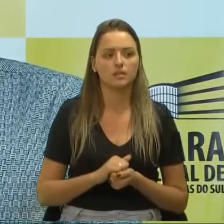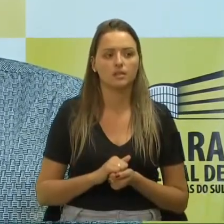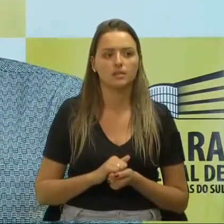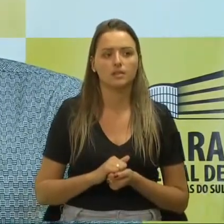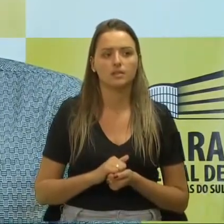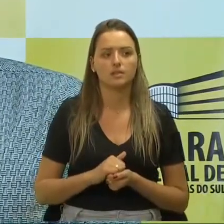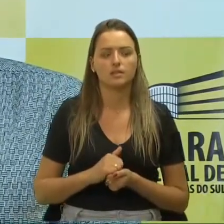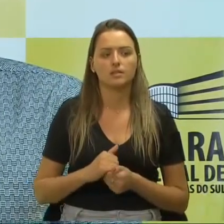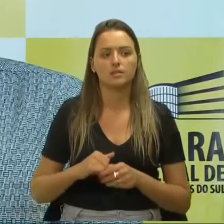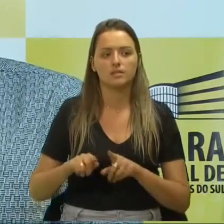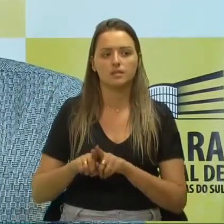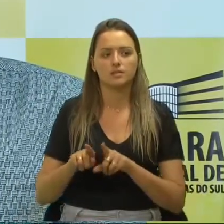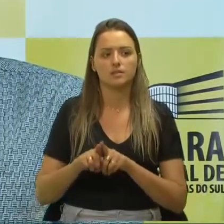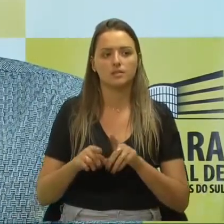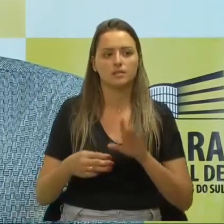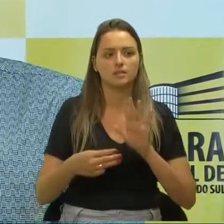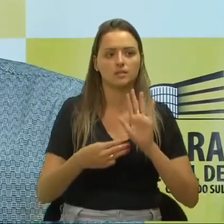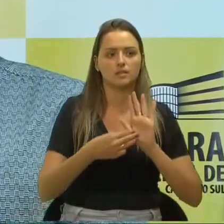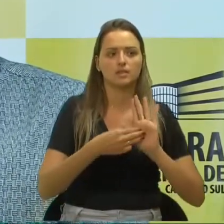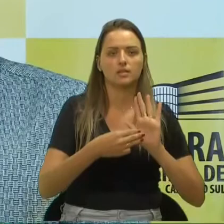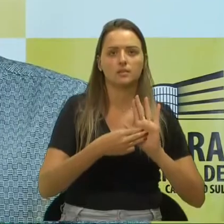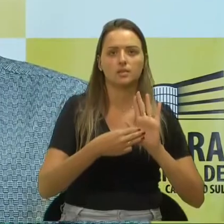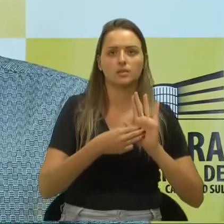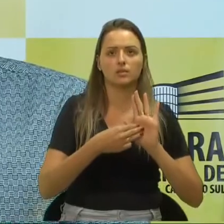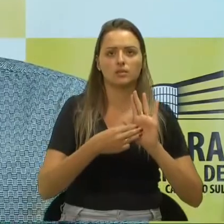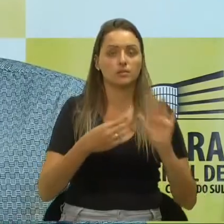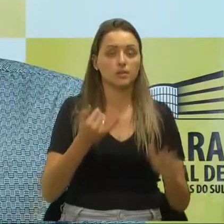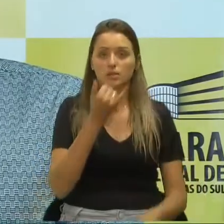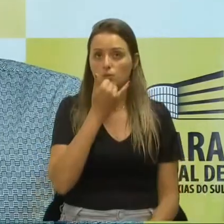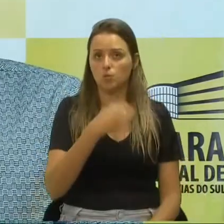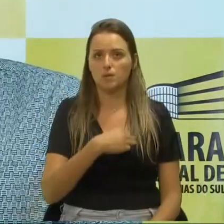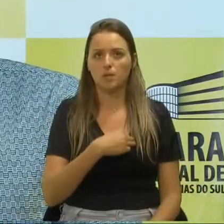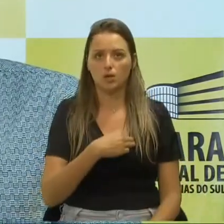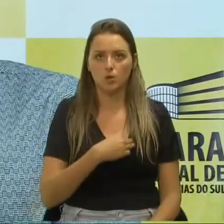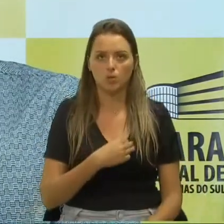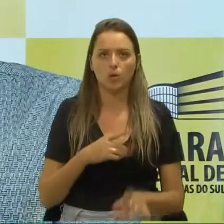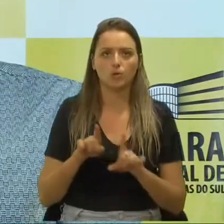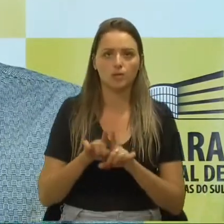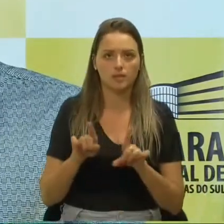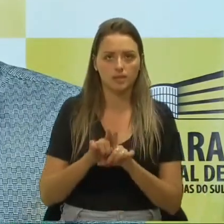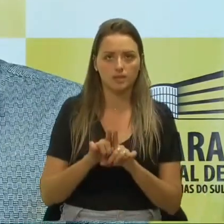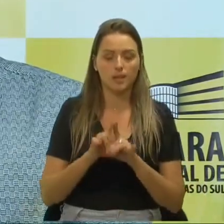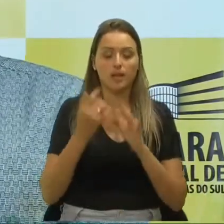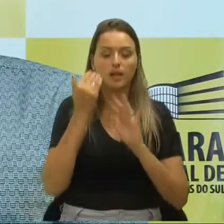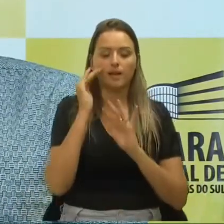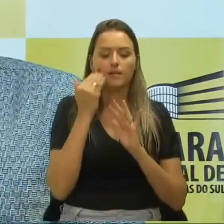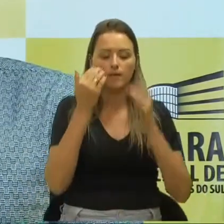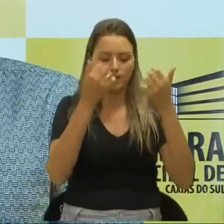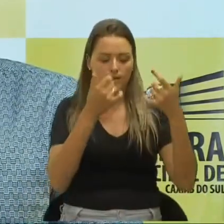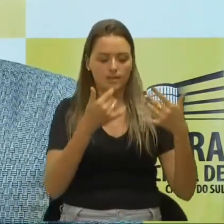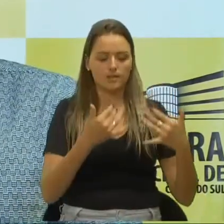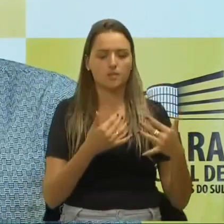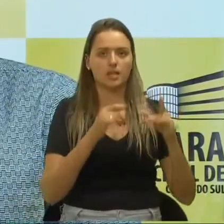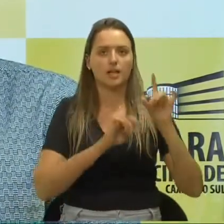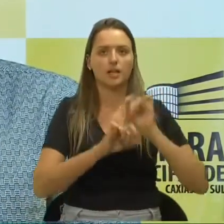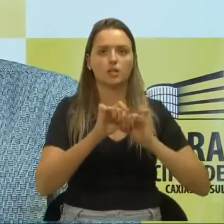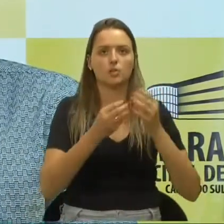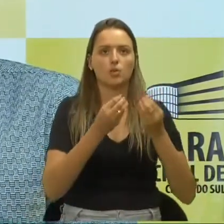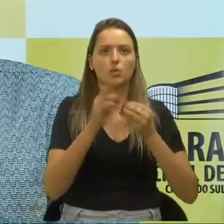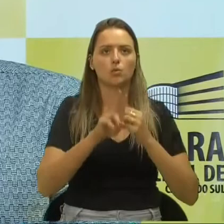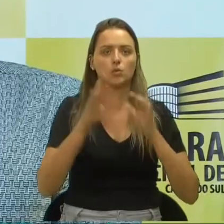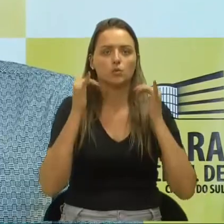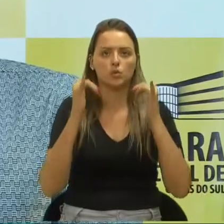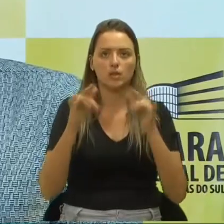direção da Marco Polo. Eles estarão enviando alguém que entenda sobre mobilidade e visão do mundo. E a gente vai estar com a presença